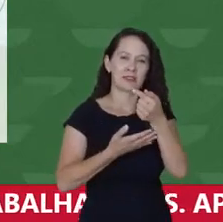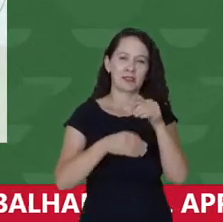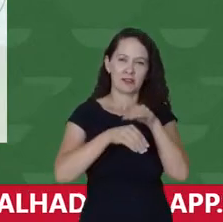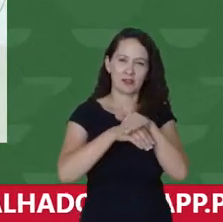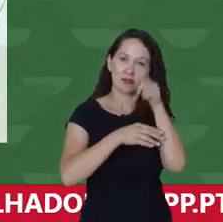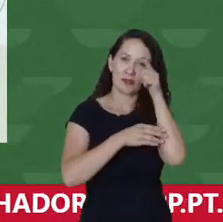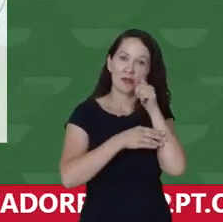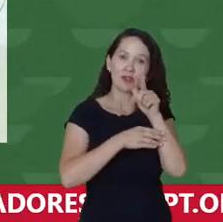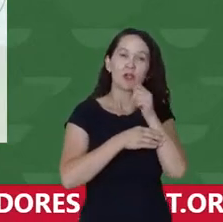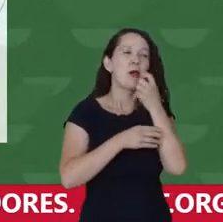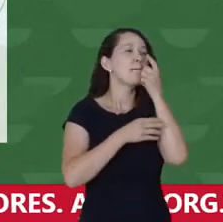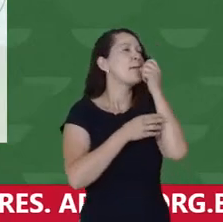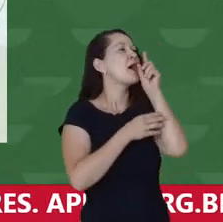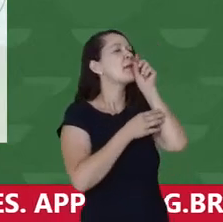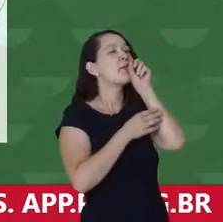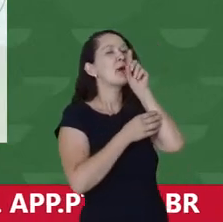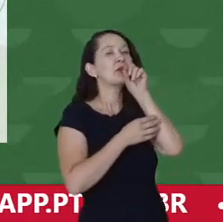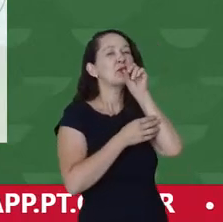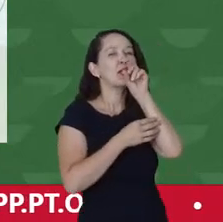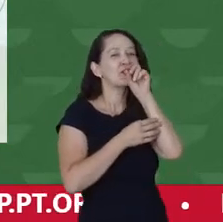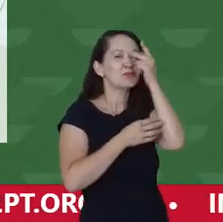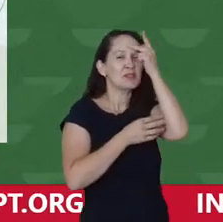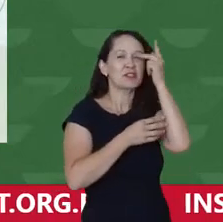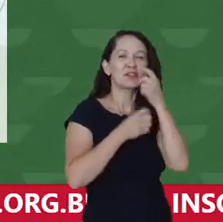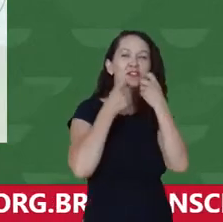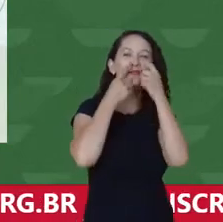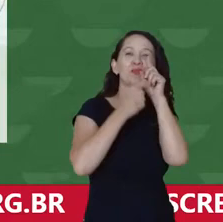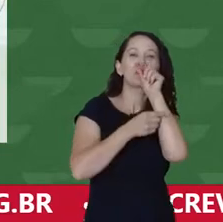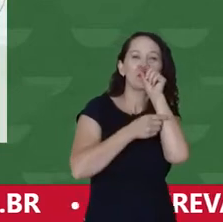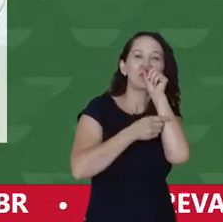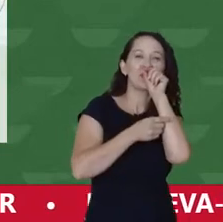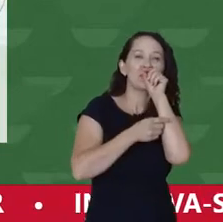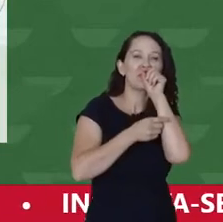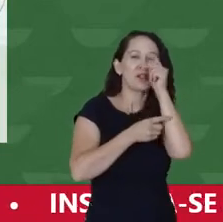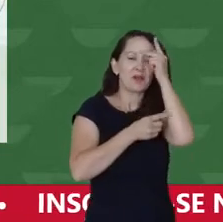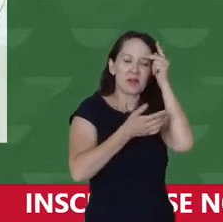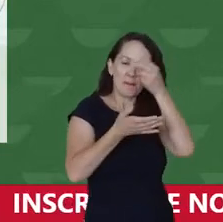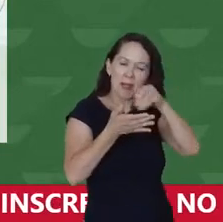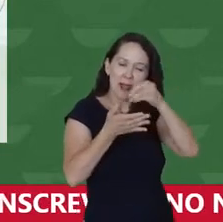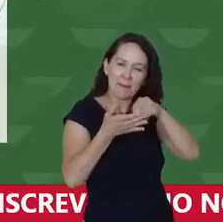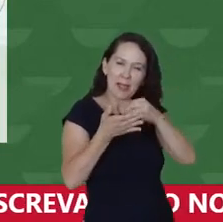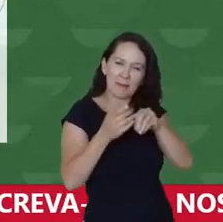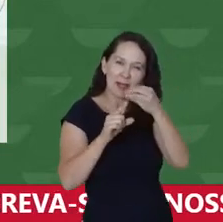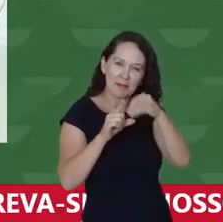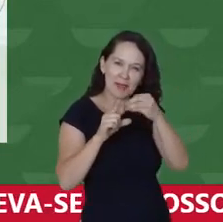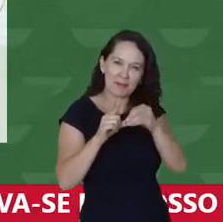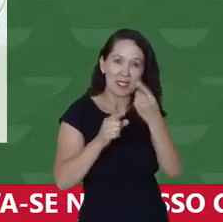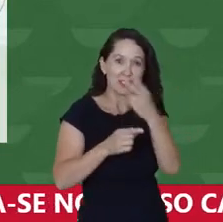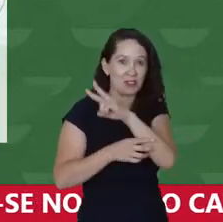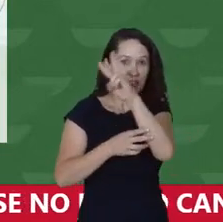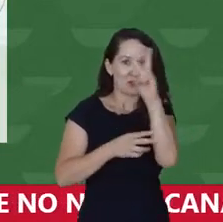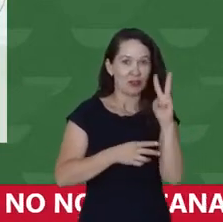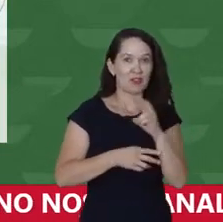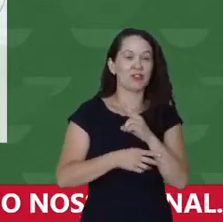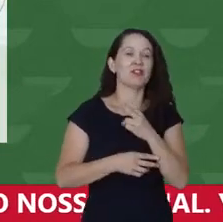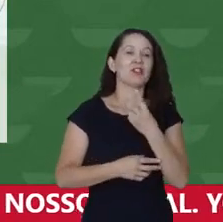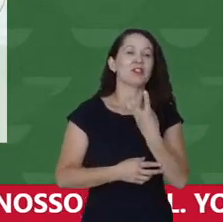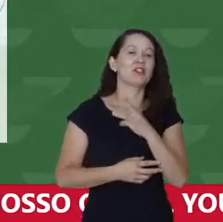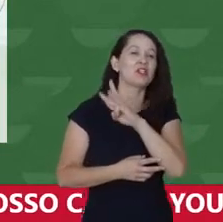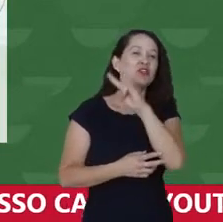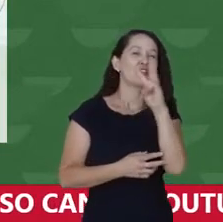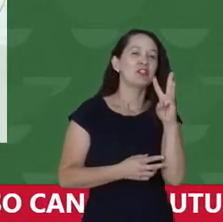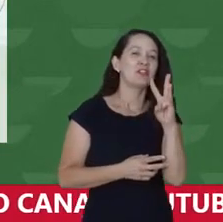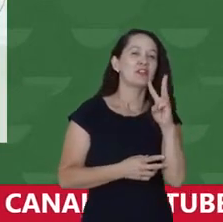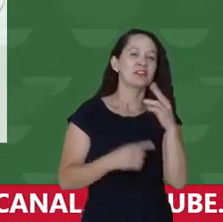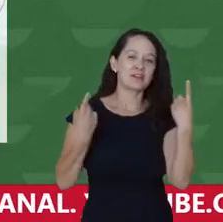tivemos tuitaço, que deve estar ainda acontecendo por aí, e esses 3 dias são desafiadores. Nós precisamos, do lado de